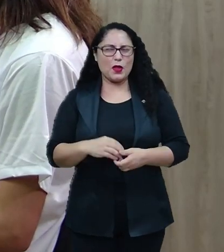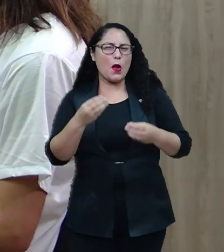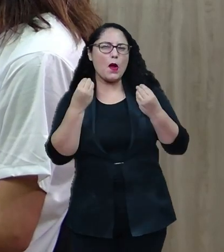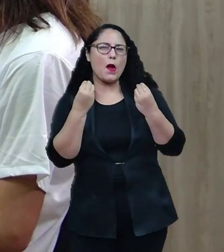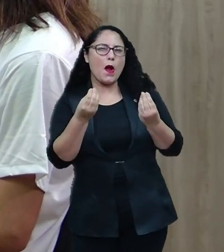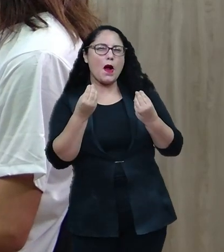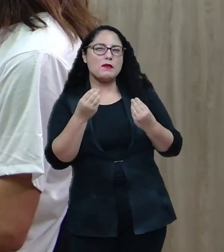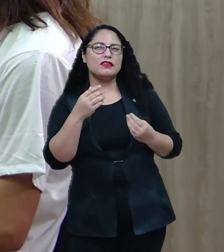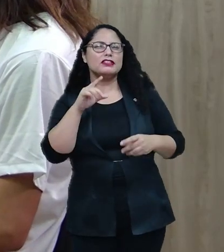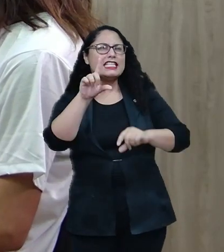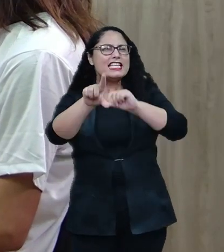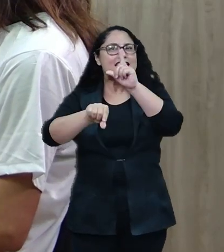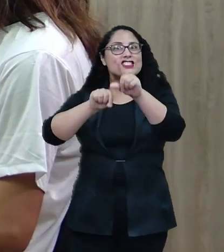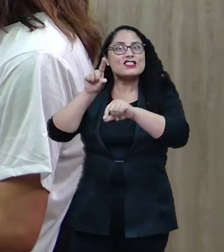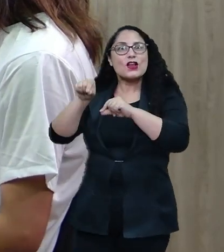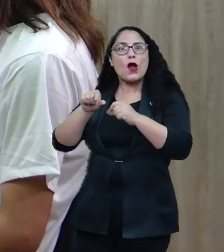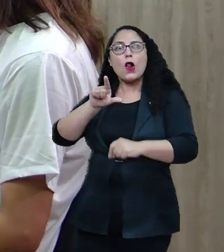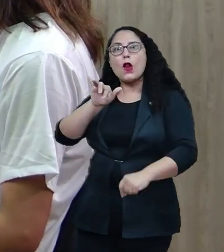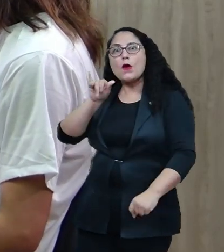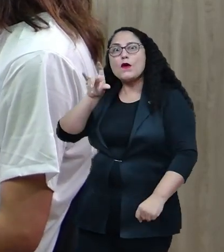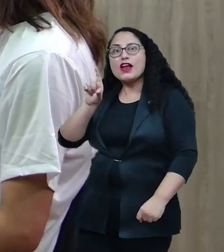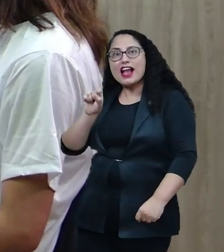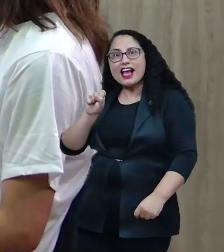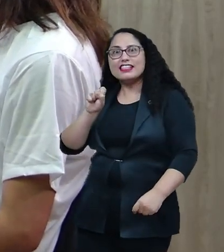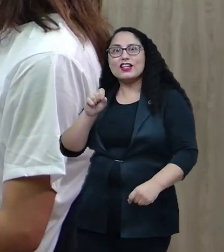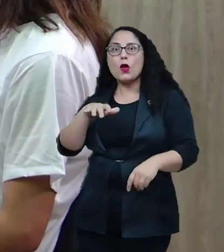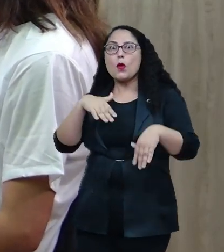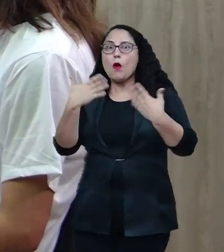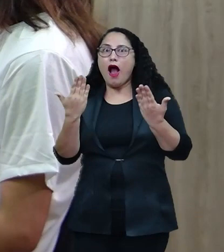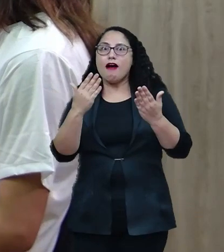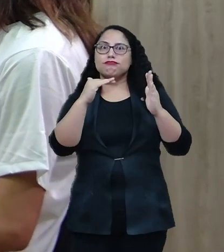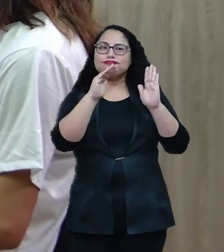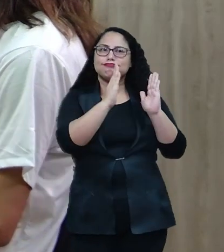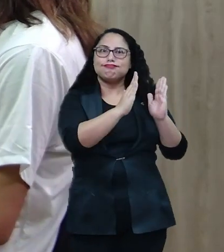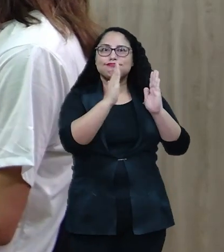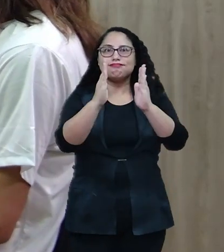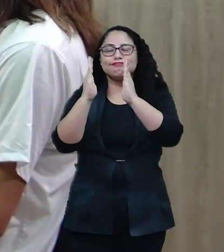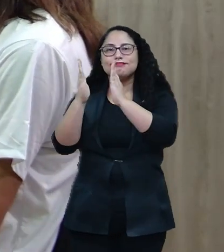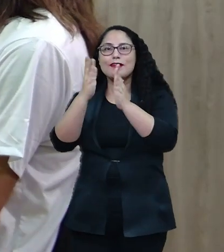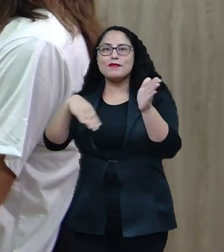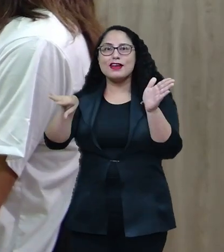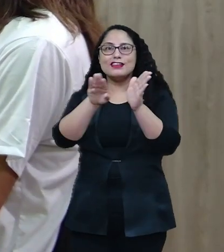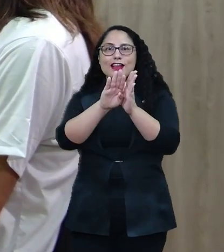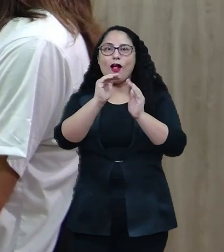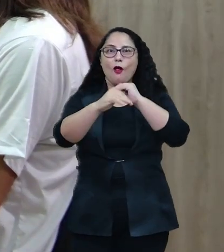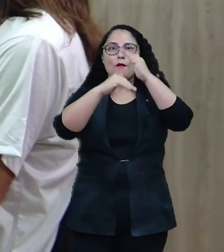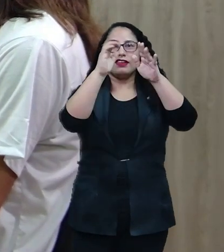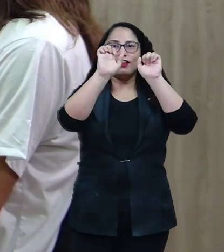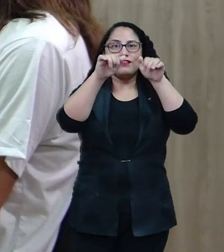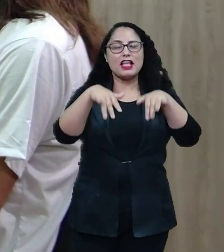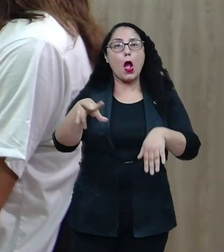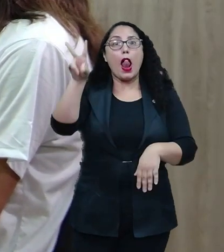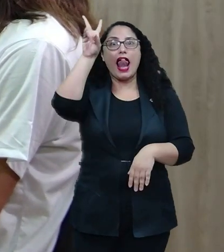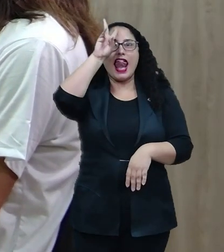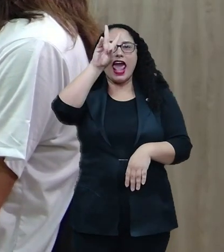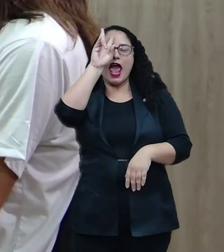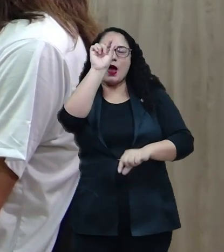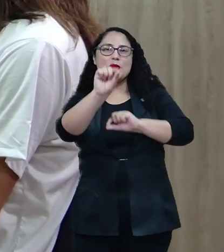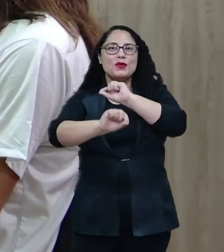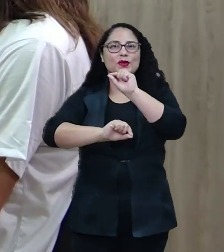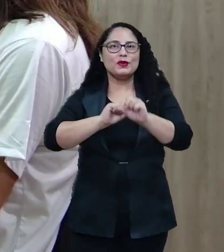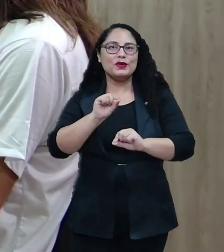Como vocês foram selecionados, Lucas? Passaram por quais etapas até chegar ao processo final? Olha, eu lembro